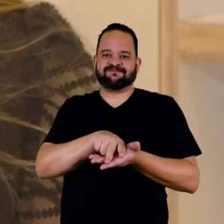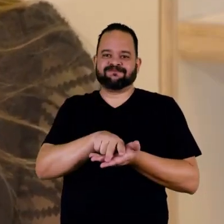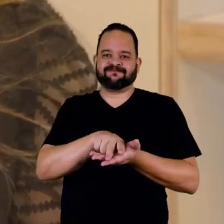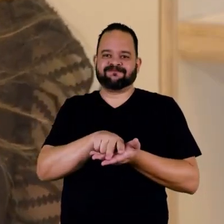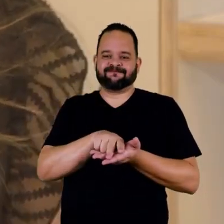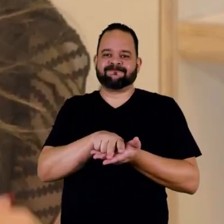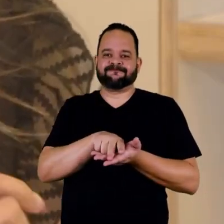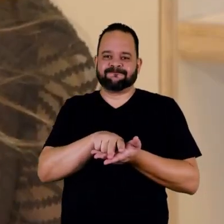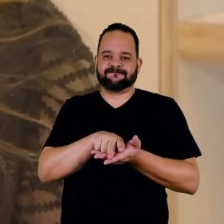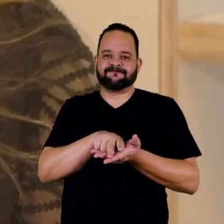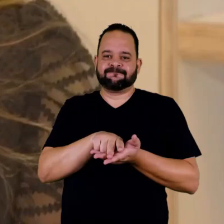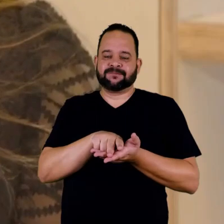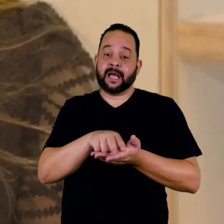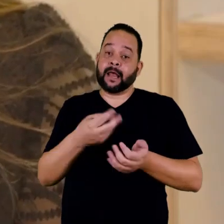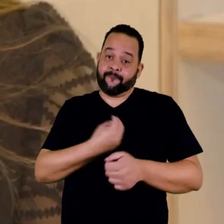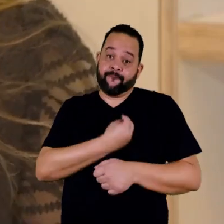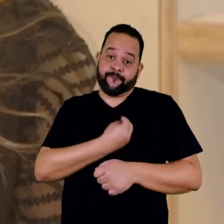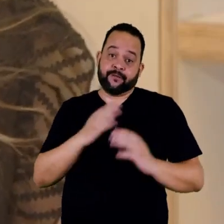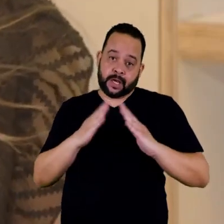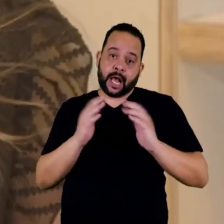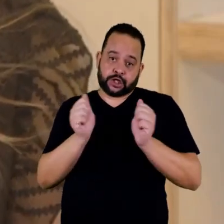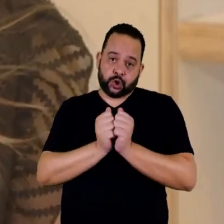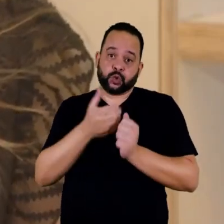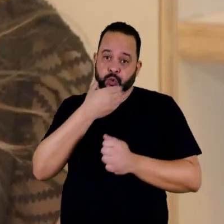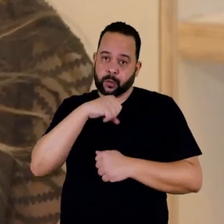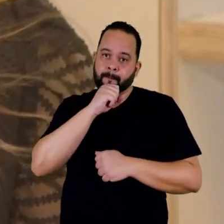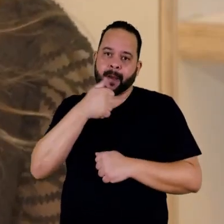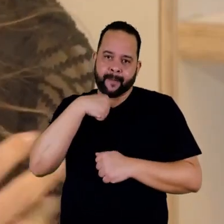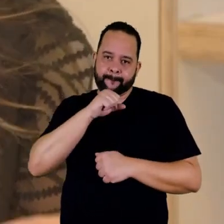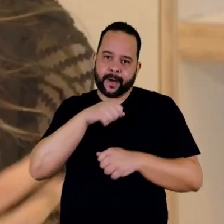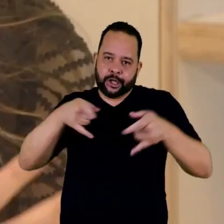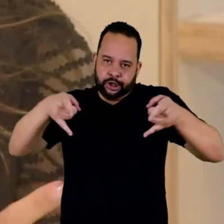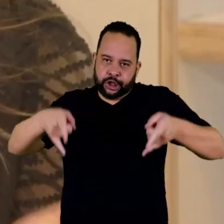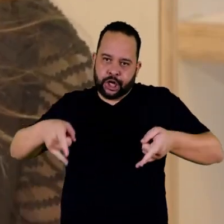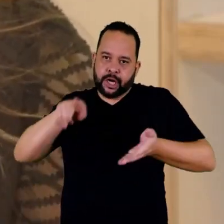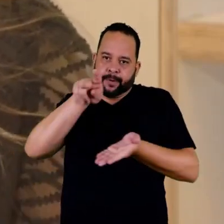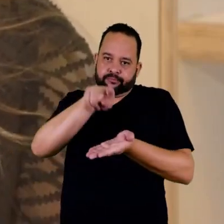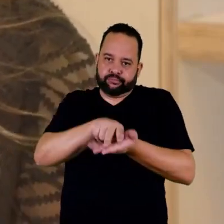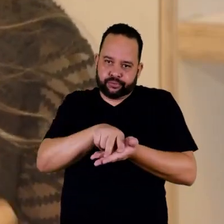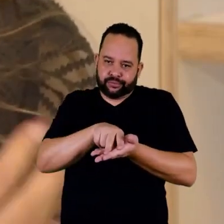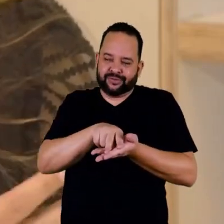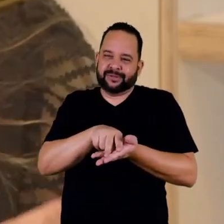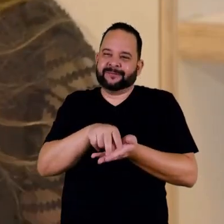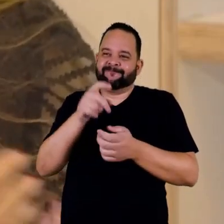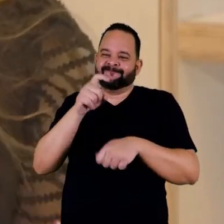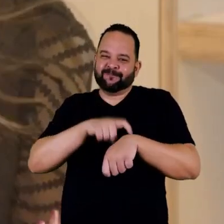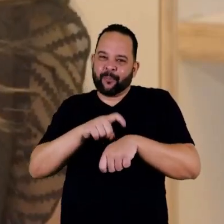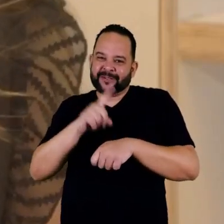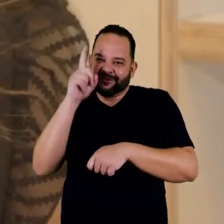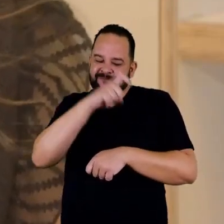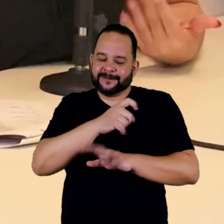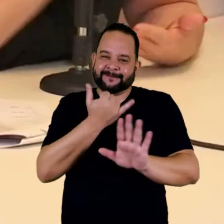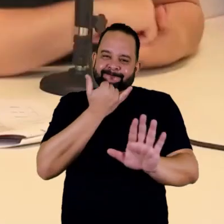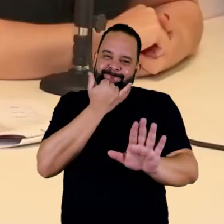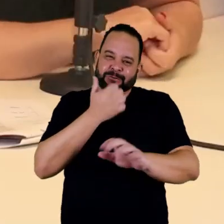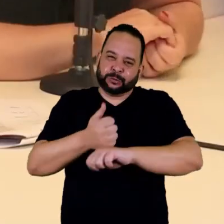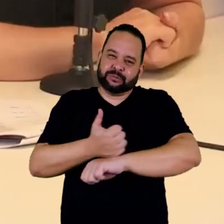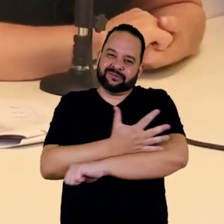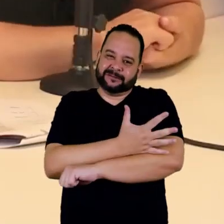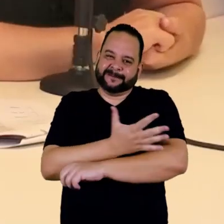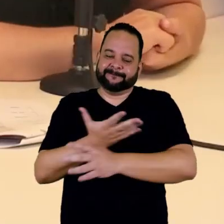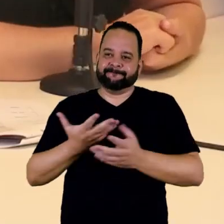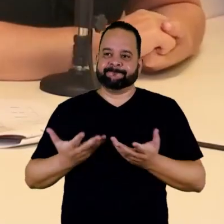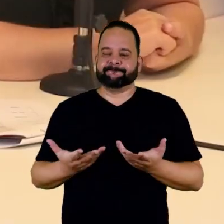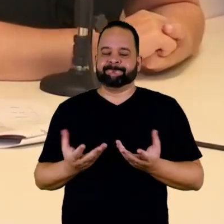vegetativo Ela vive na casa casa dos meus pais eh ela tá aí numa fase muito complicada desculpa